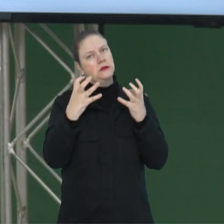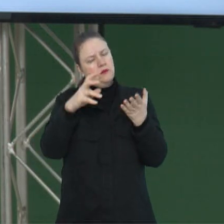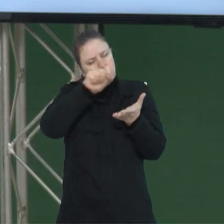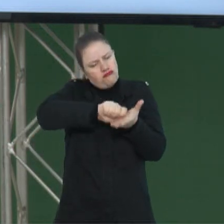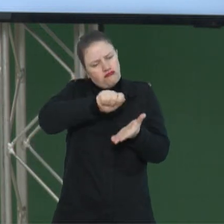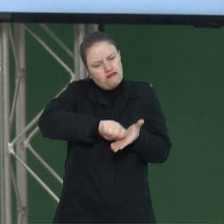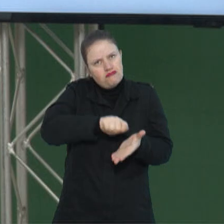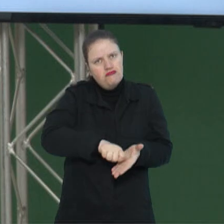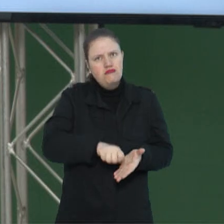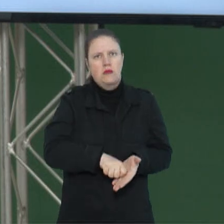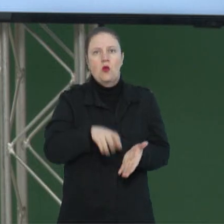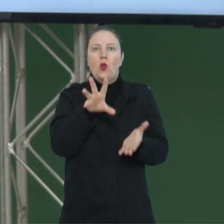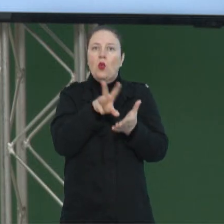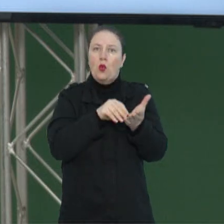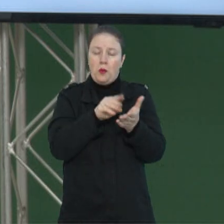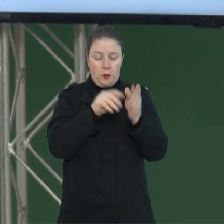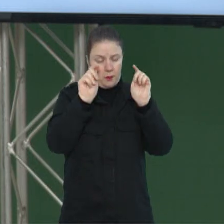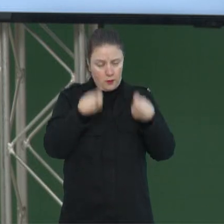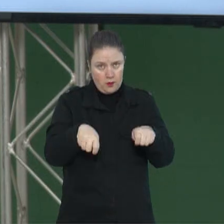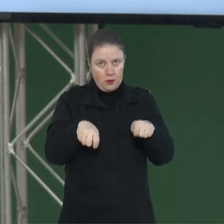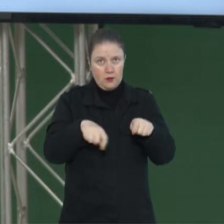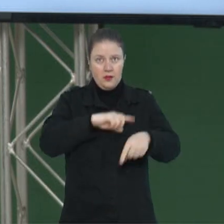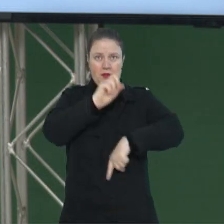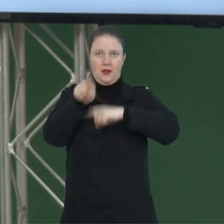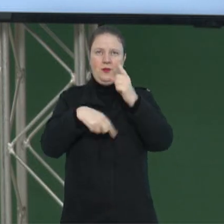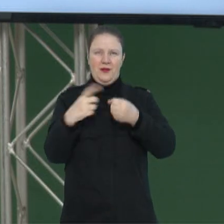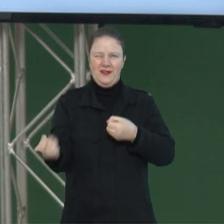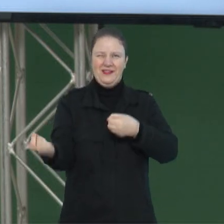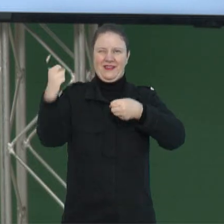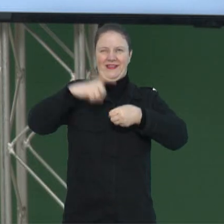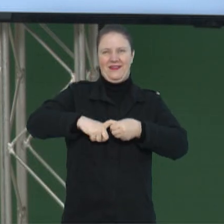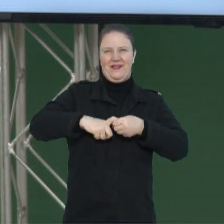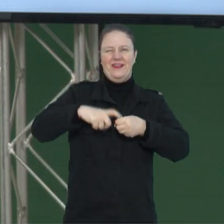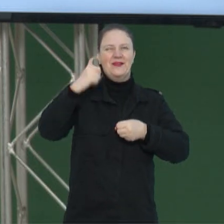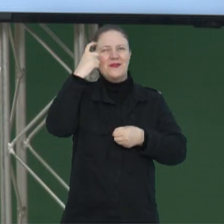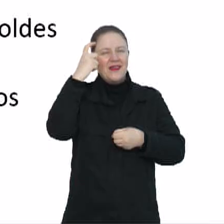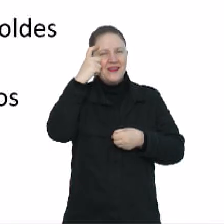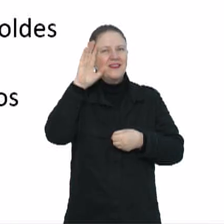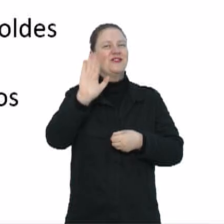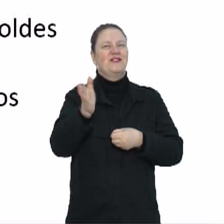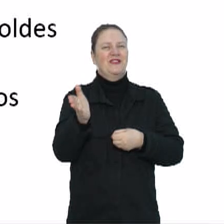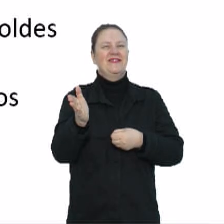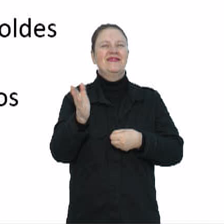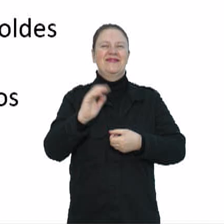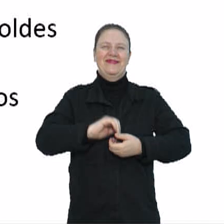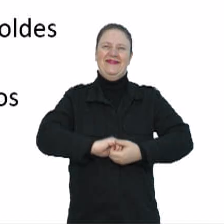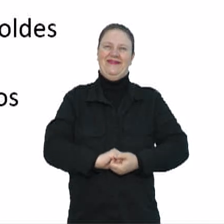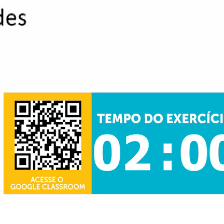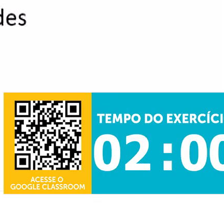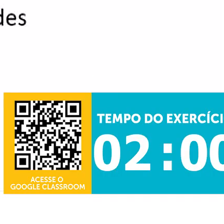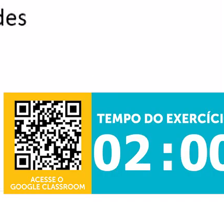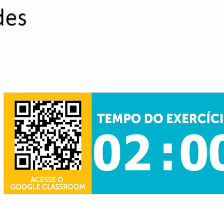que acredita ser a correta e na sequência a gente volta para corrigir. Dê uma pensadinha aí então.